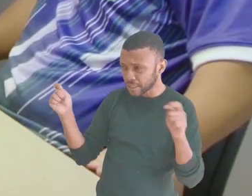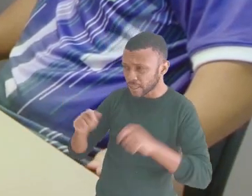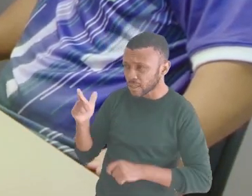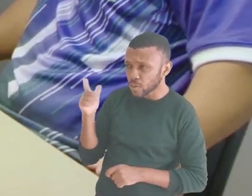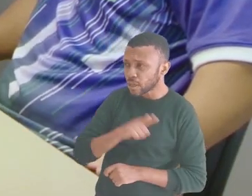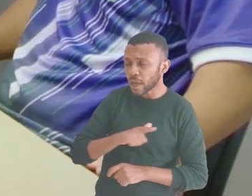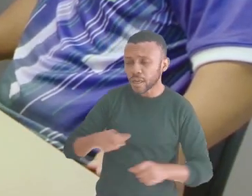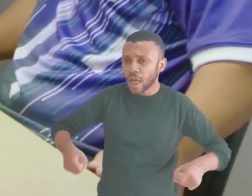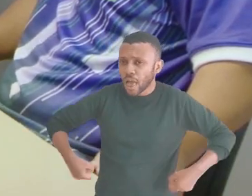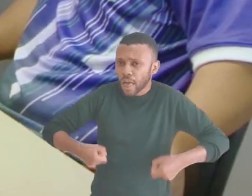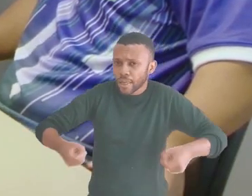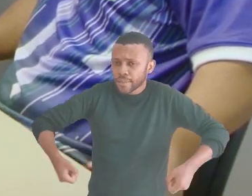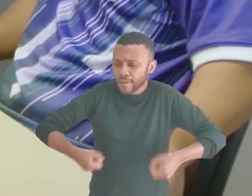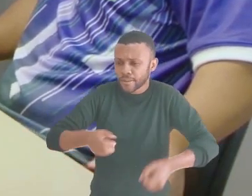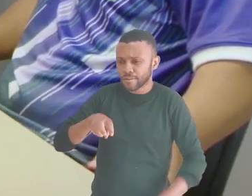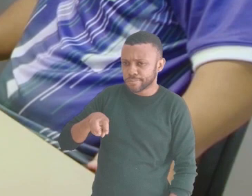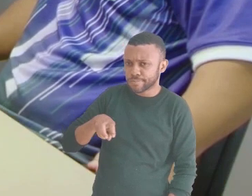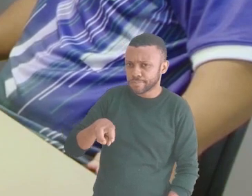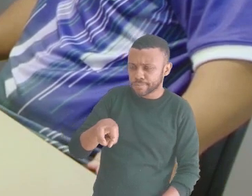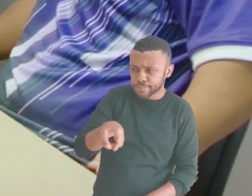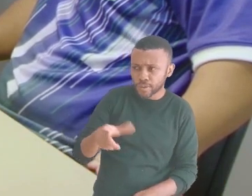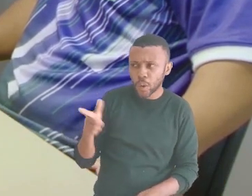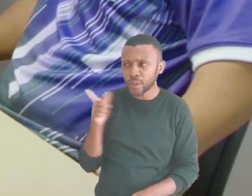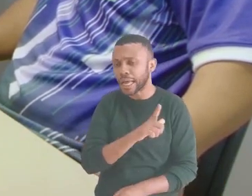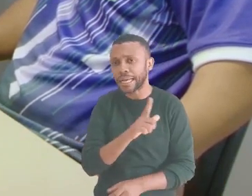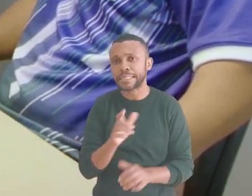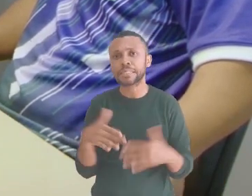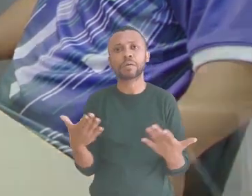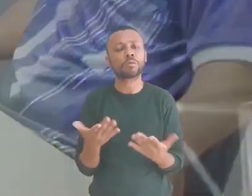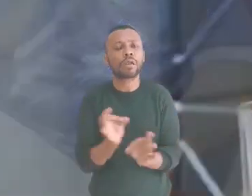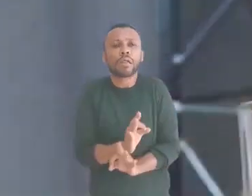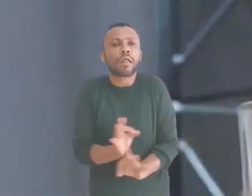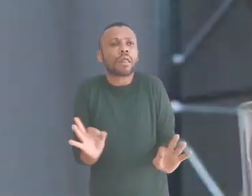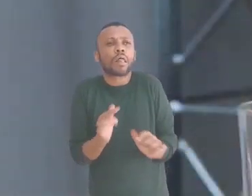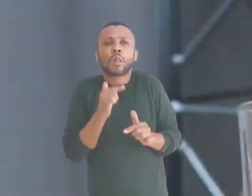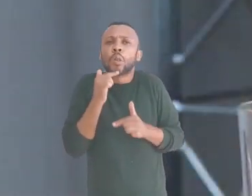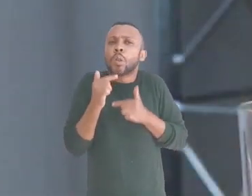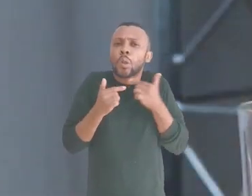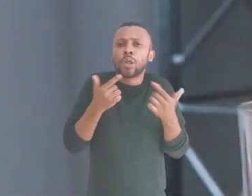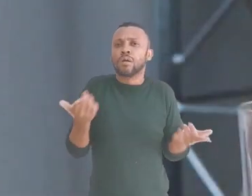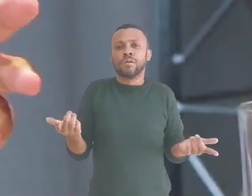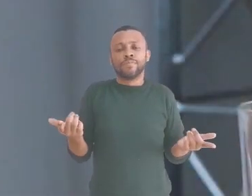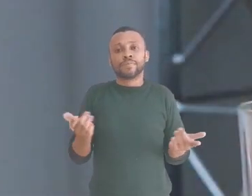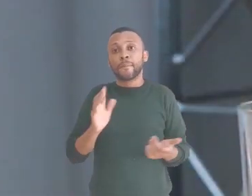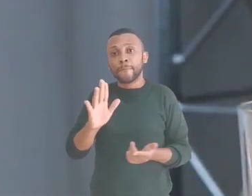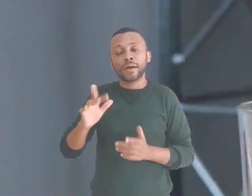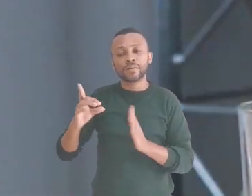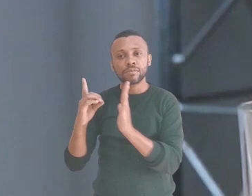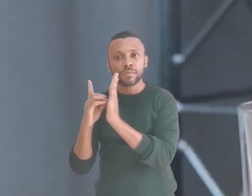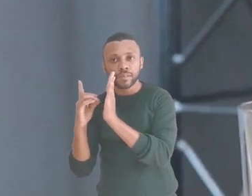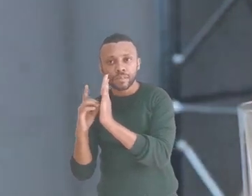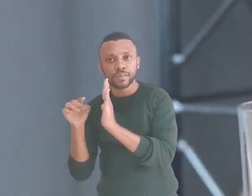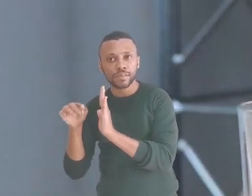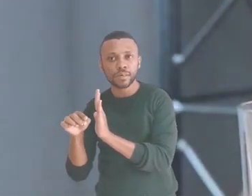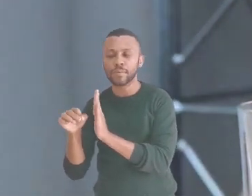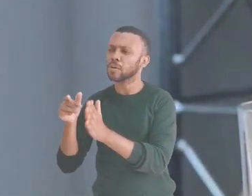cadeira de roda num lance só? Então. Ninguém consegue. Mas ali é o local de quê? Lá no Detran, especialmente